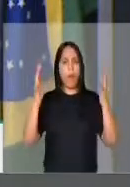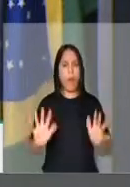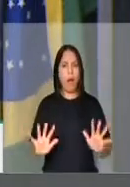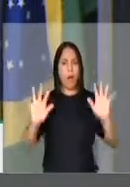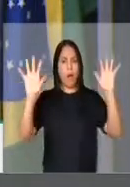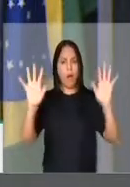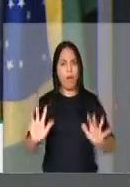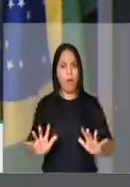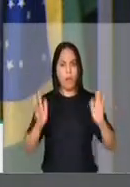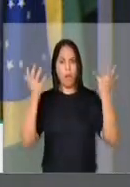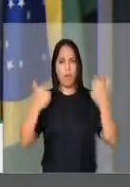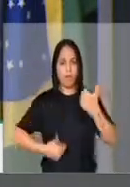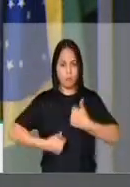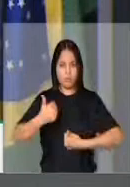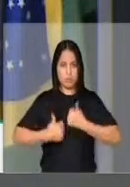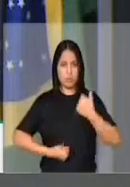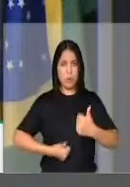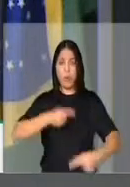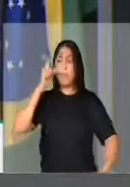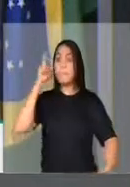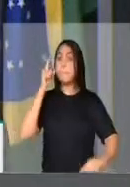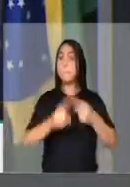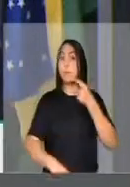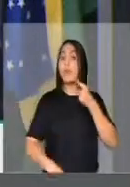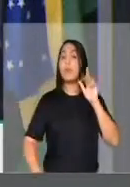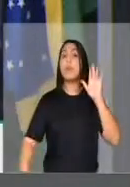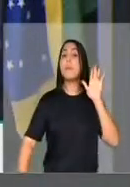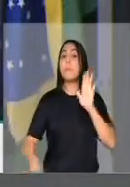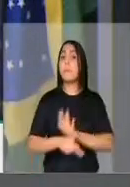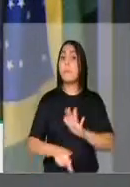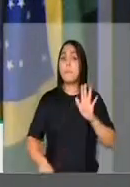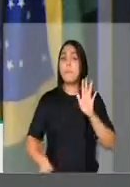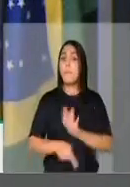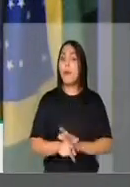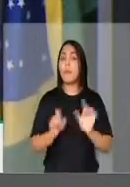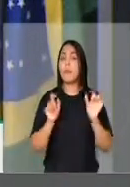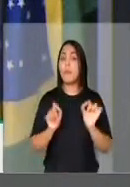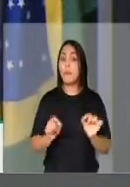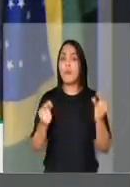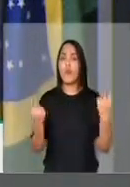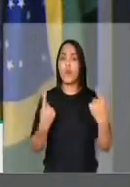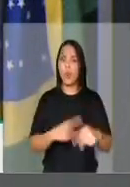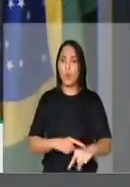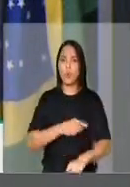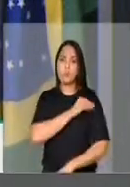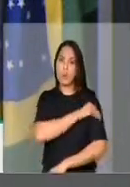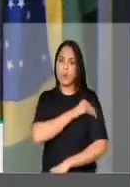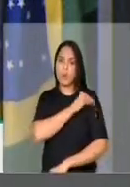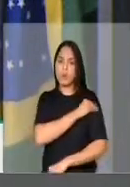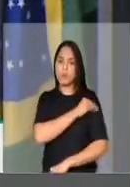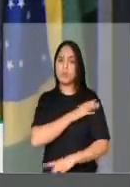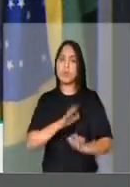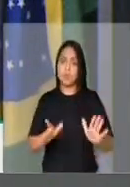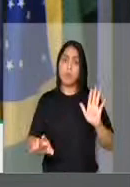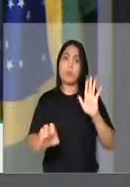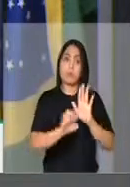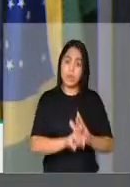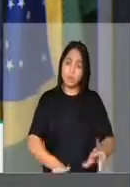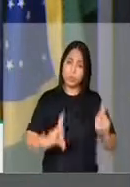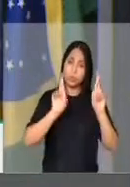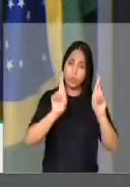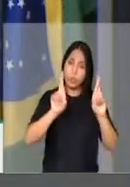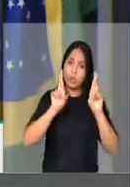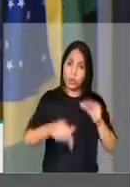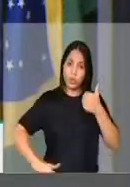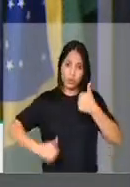possibilidade o que foi um grande avanço na luta contra o alcoolismo a violência a